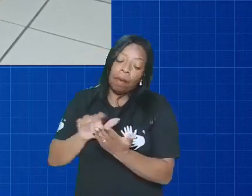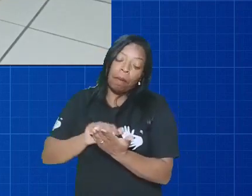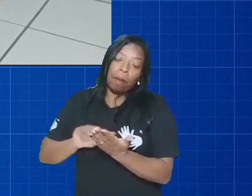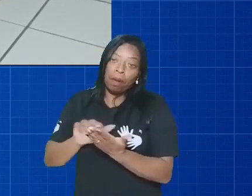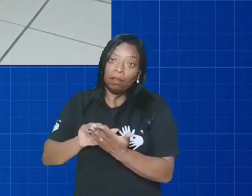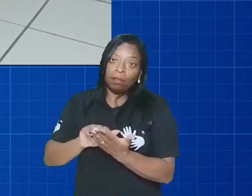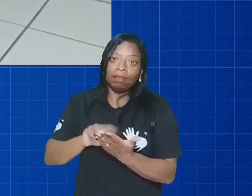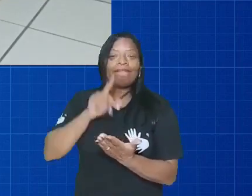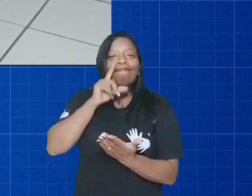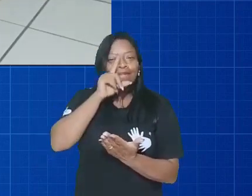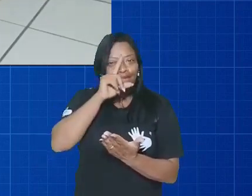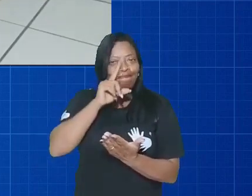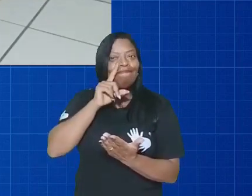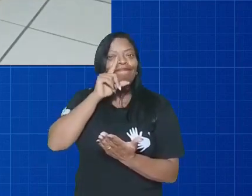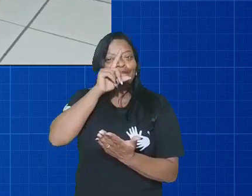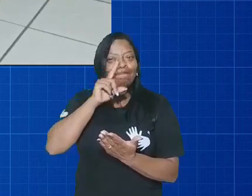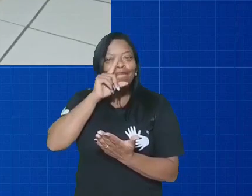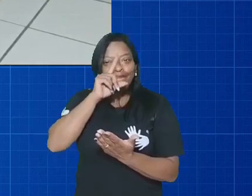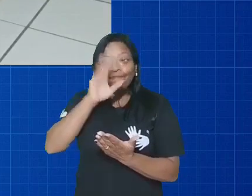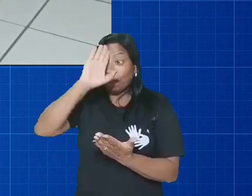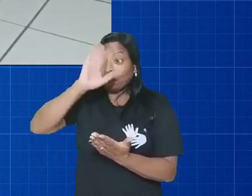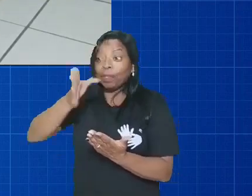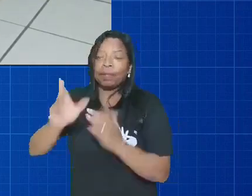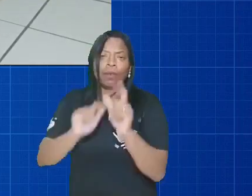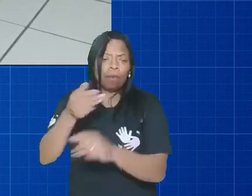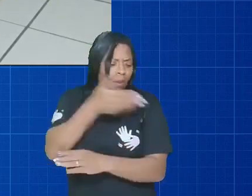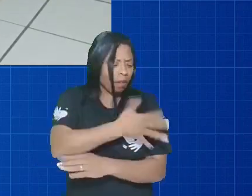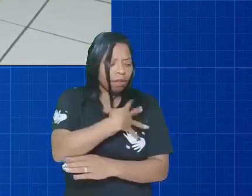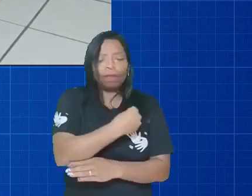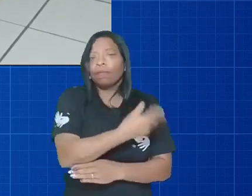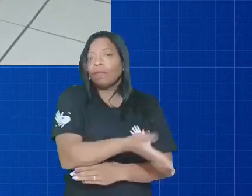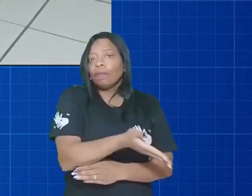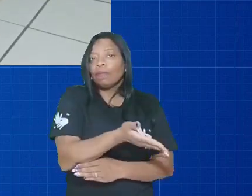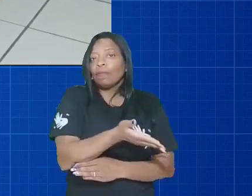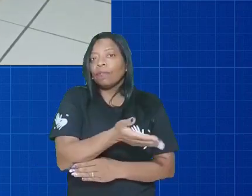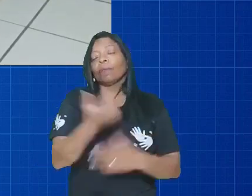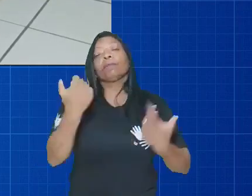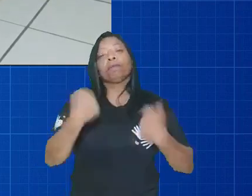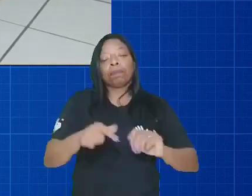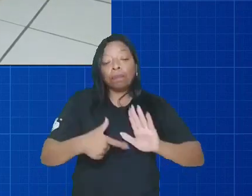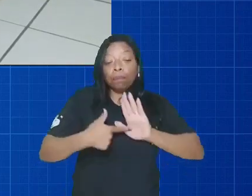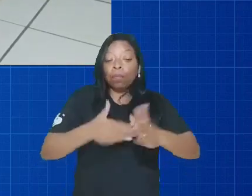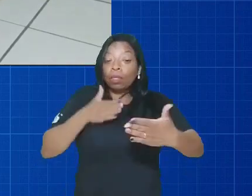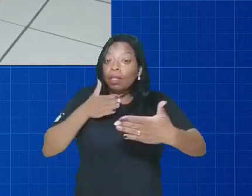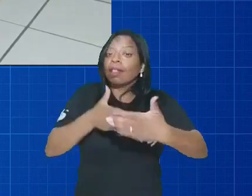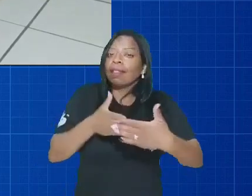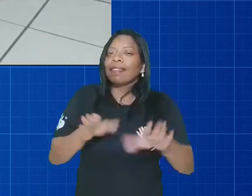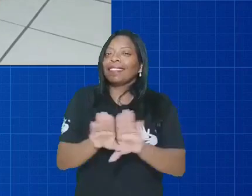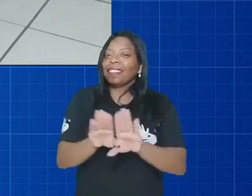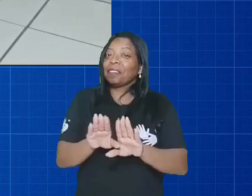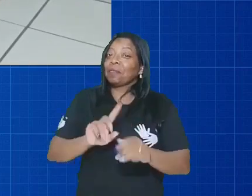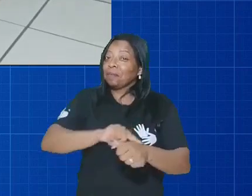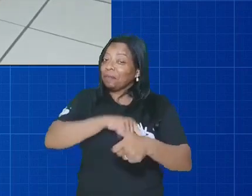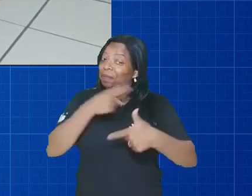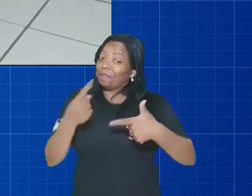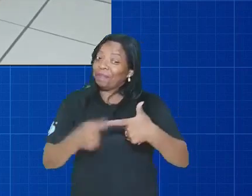bem perigoso, tá? Então a gente tem que começar a colocar os limites. E eu já vou entrar num outro ponto aqui,